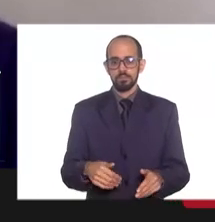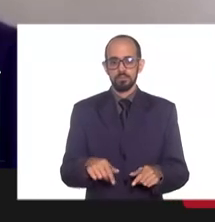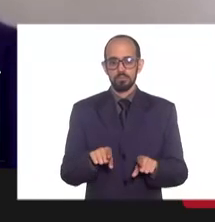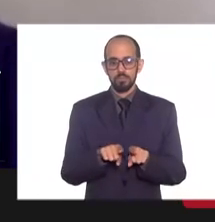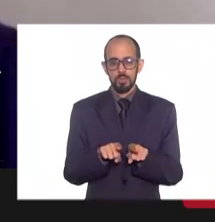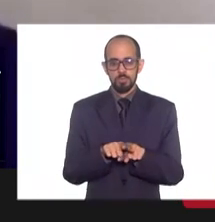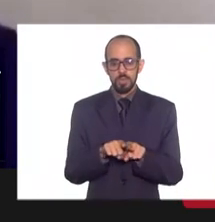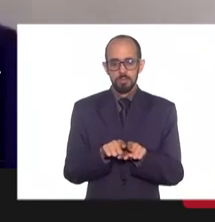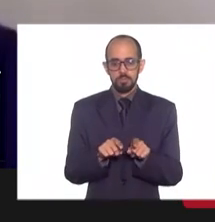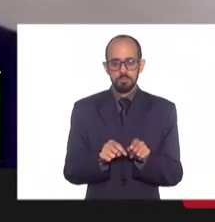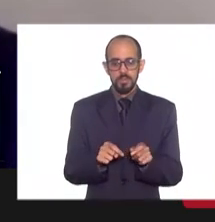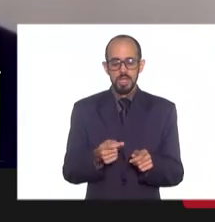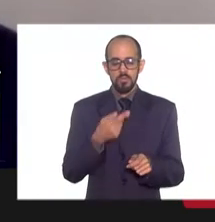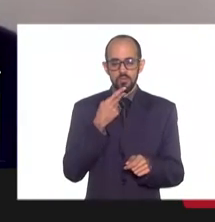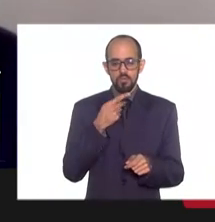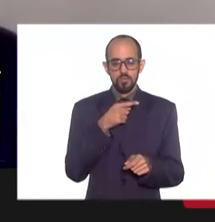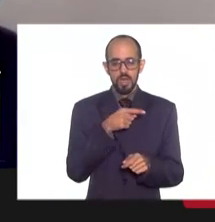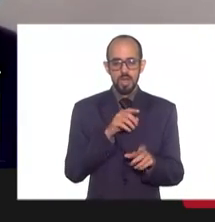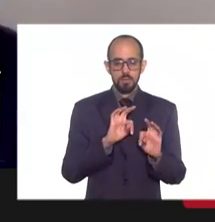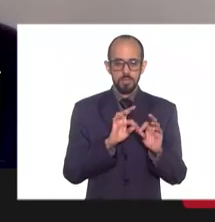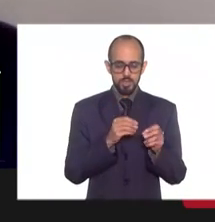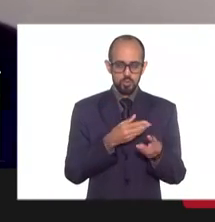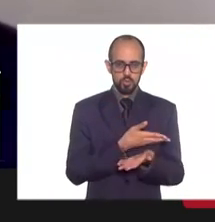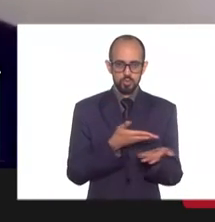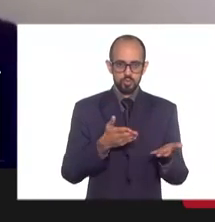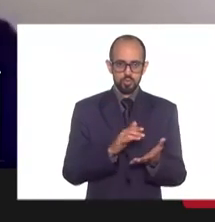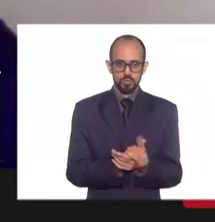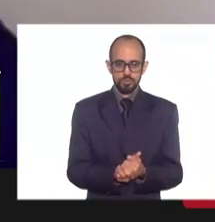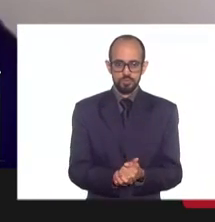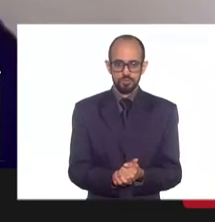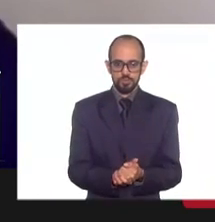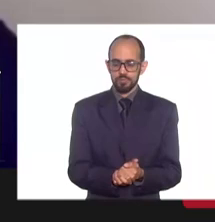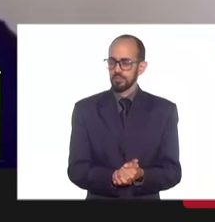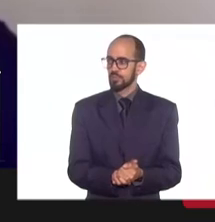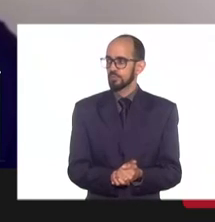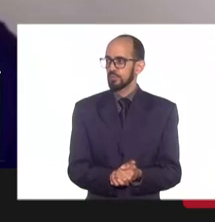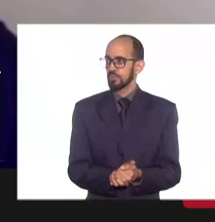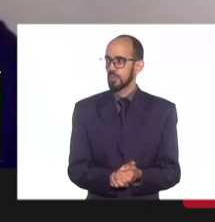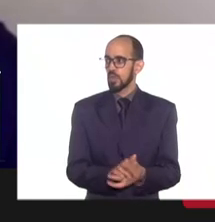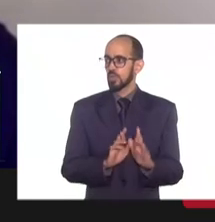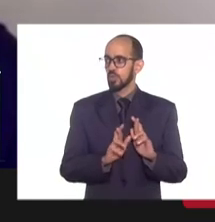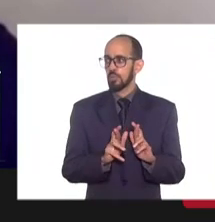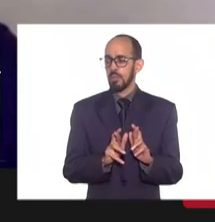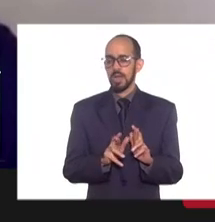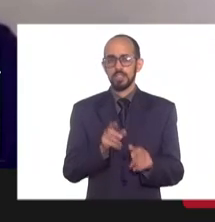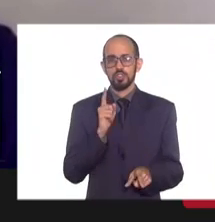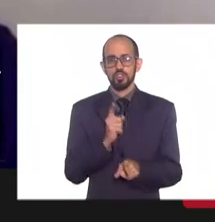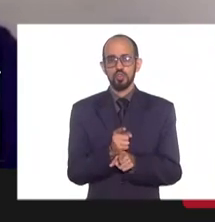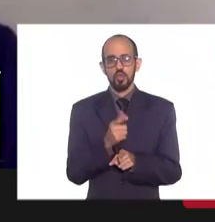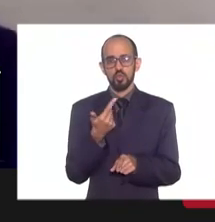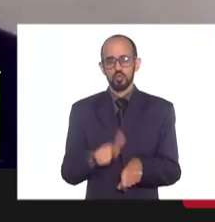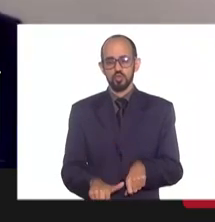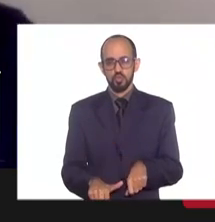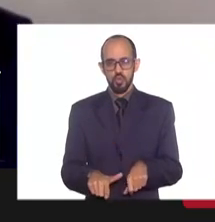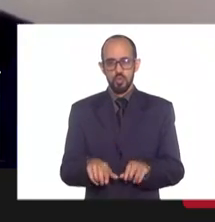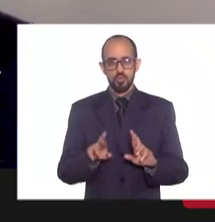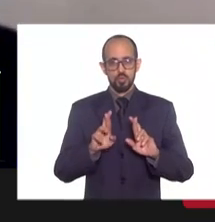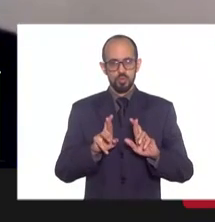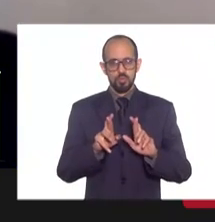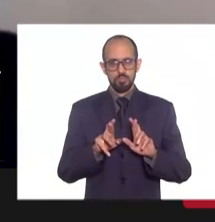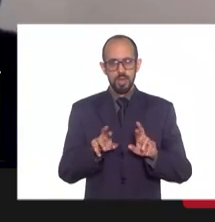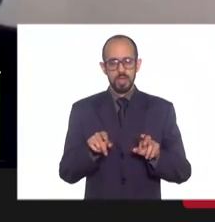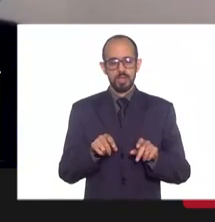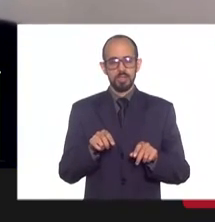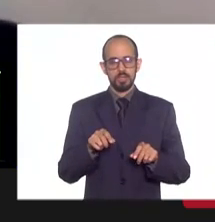sistematização desse espaço para todos e todas espero que não seja o último espaço que a gente se encontre espero que desse